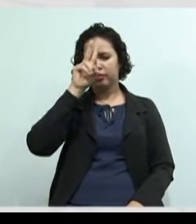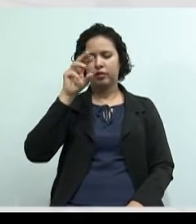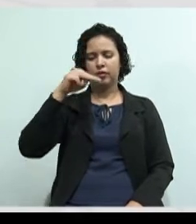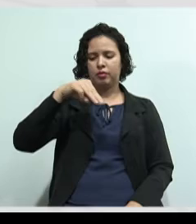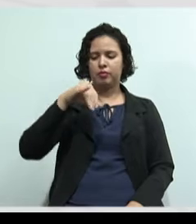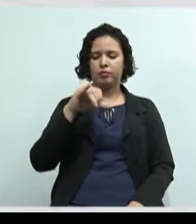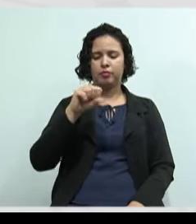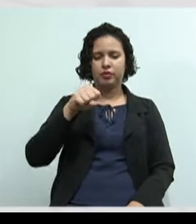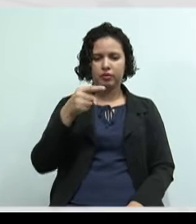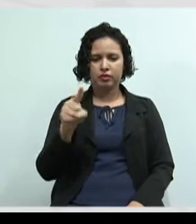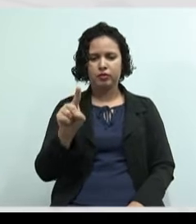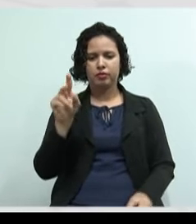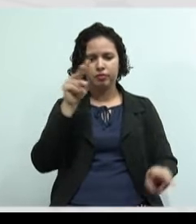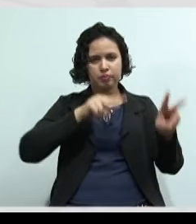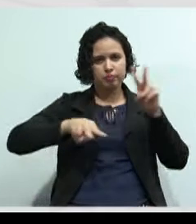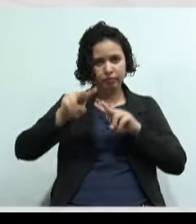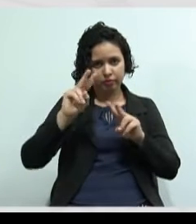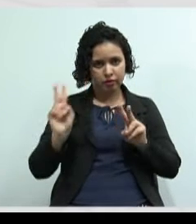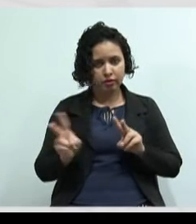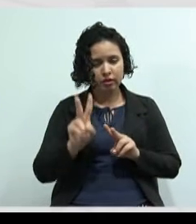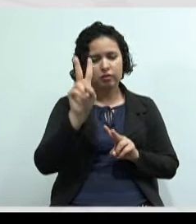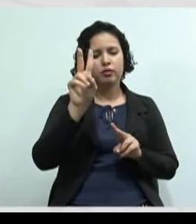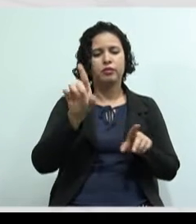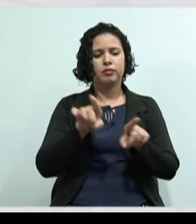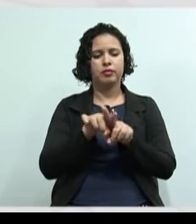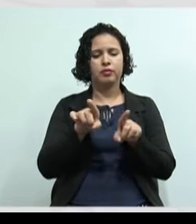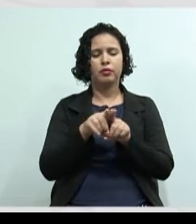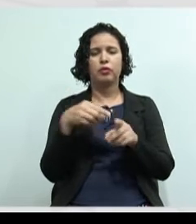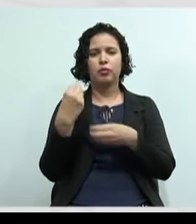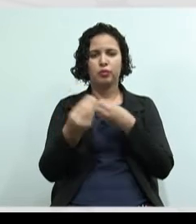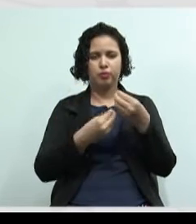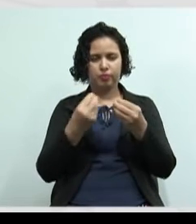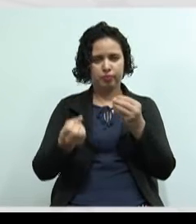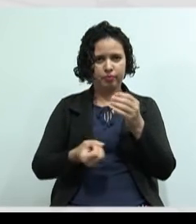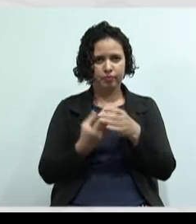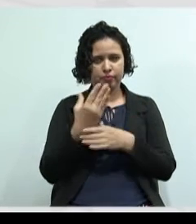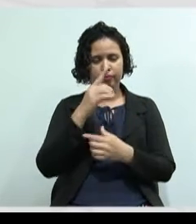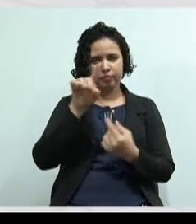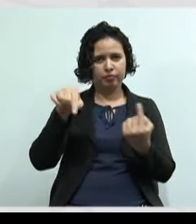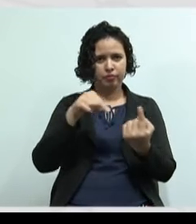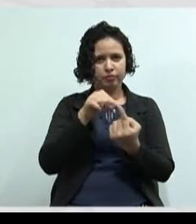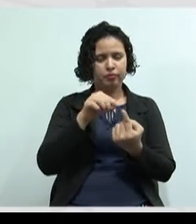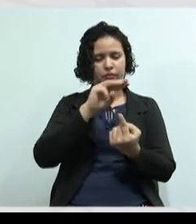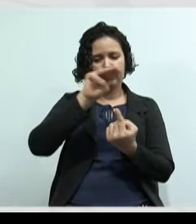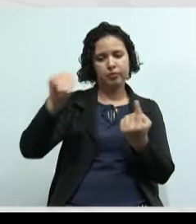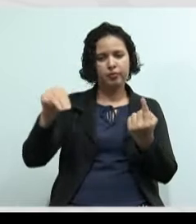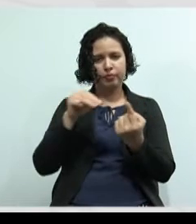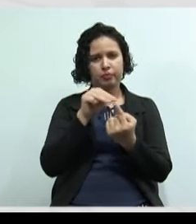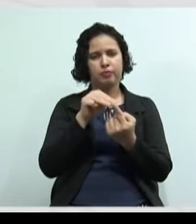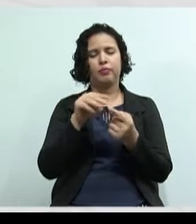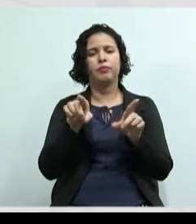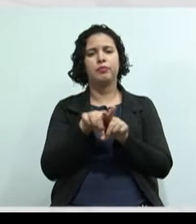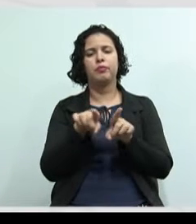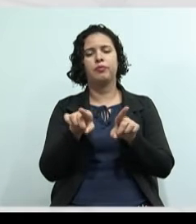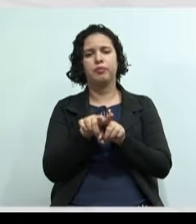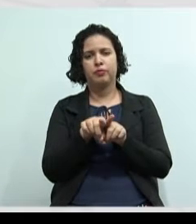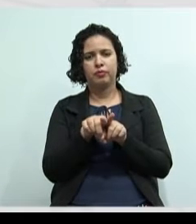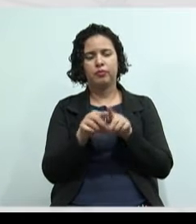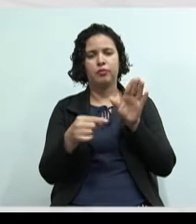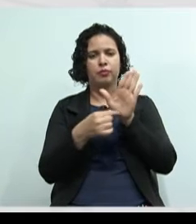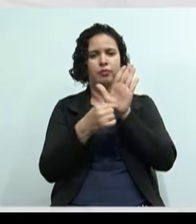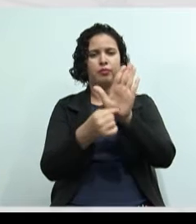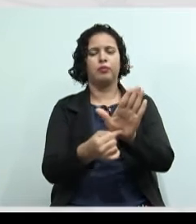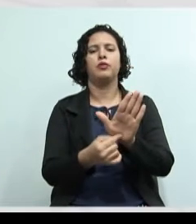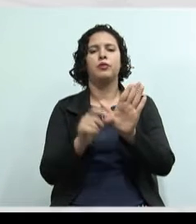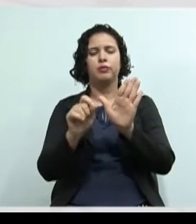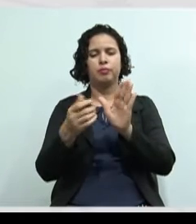e valores de uma organização. Recordar como se criam objetivos e metas, tá? Bem como um plano de ação, e também apontar os